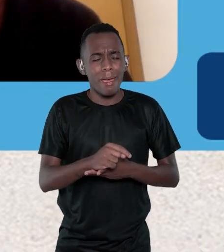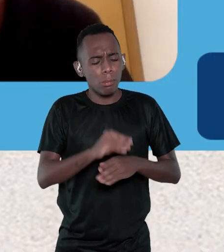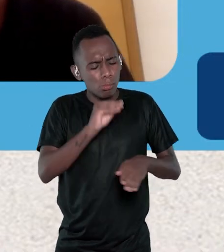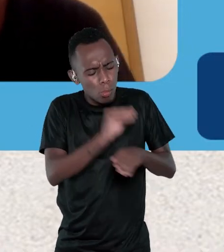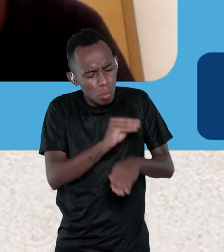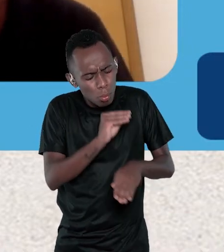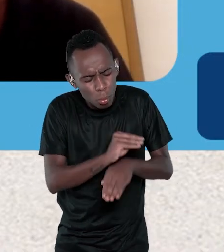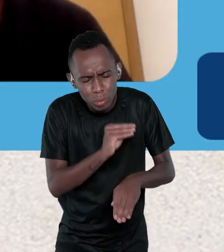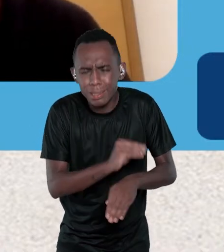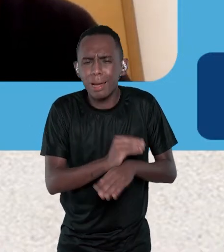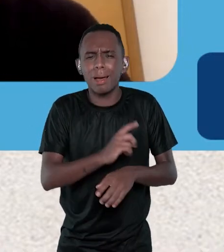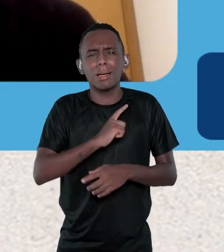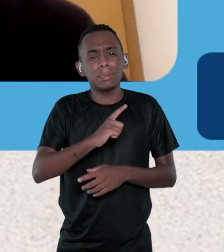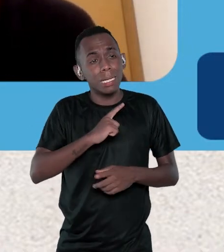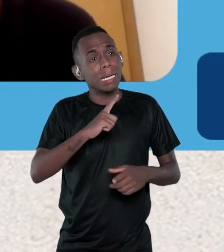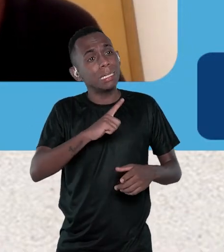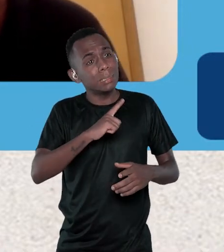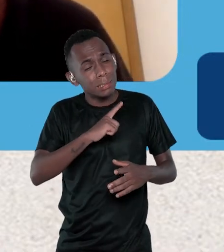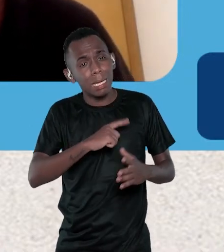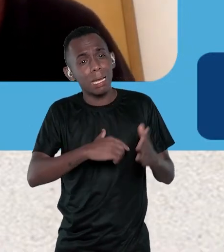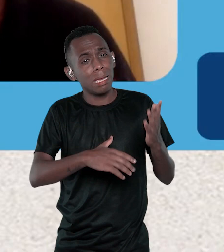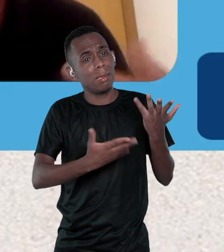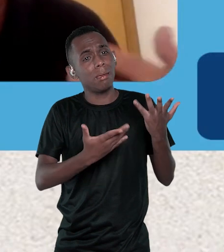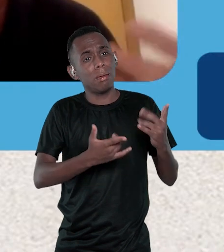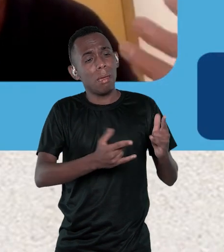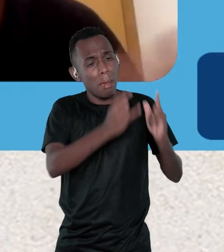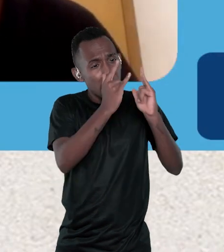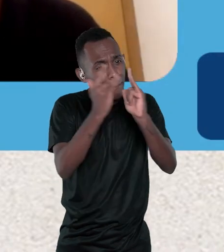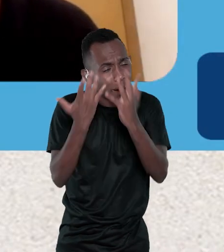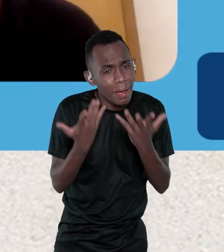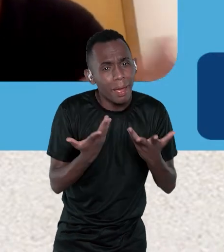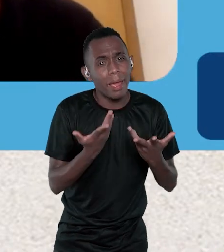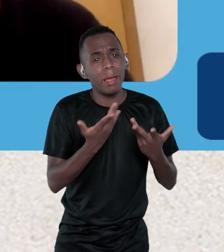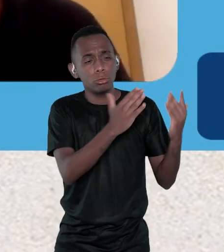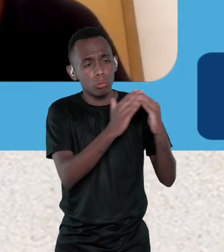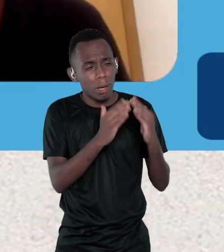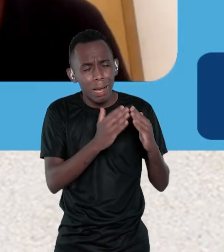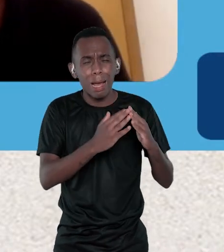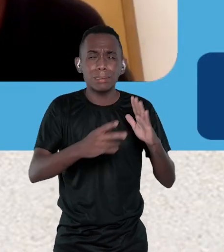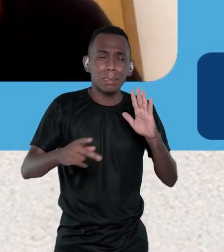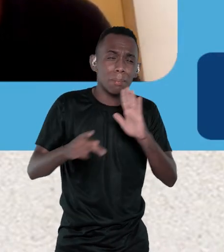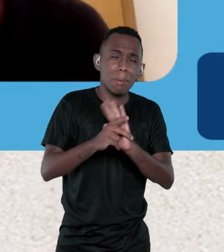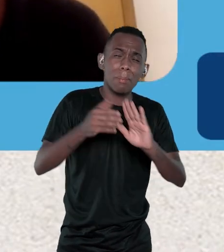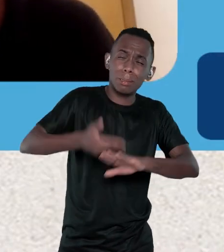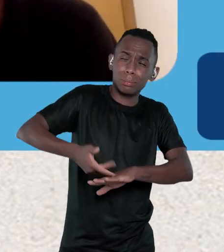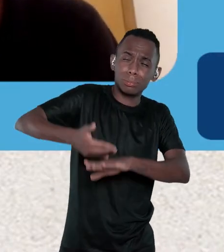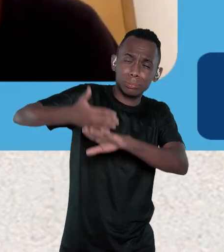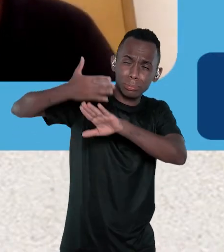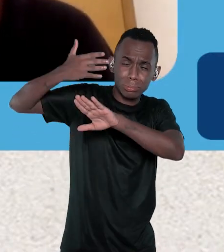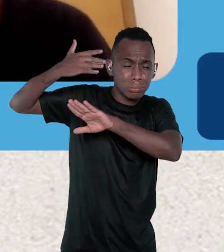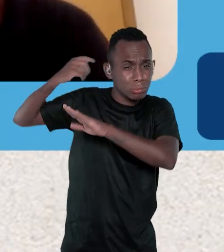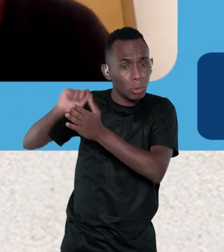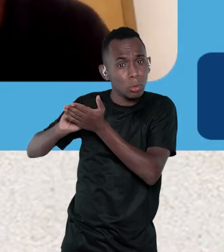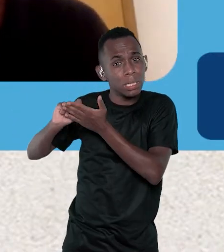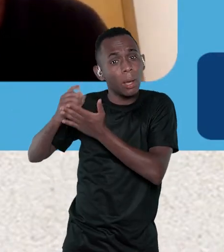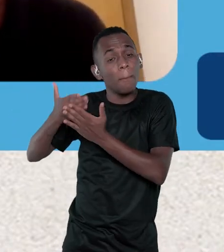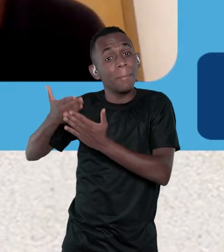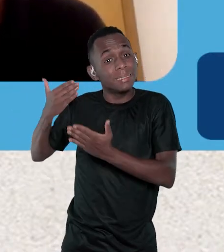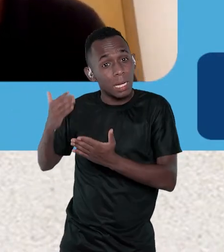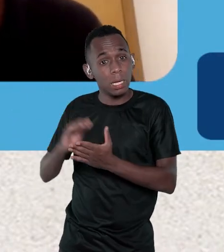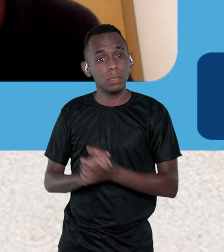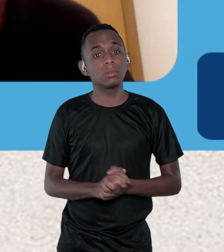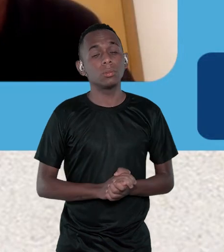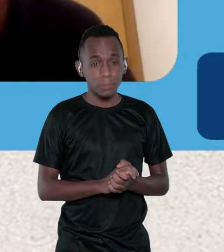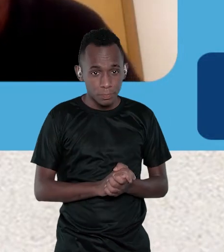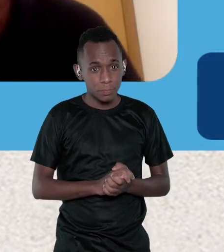muito conservada, tem construções lá do começo do século passado,